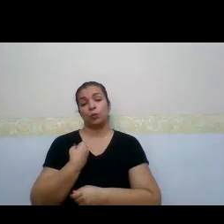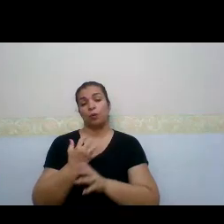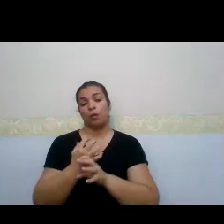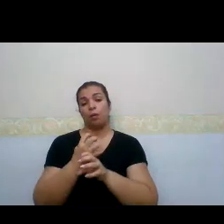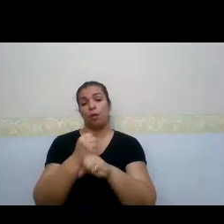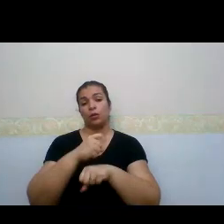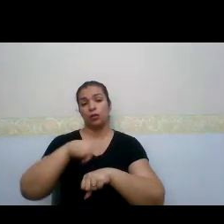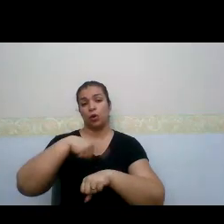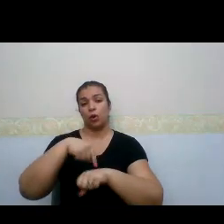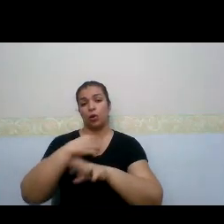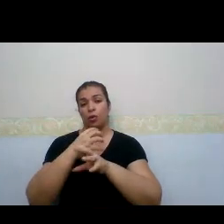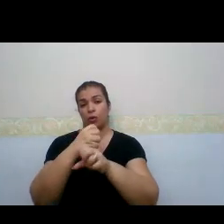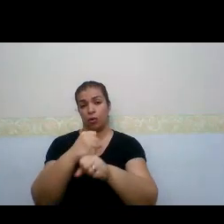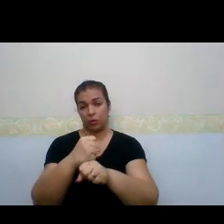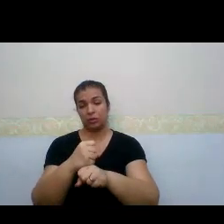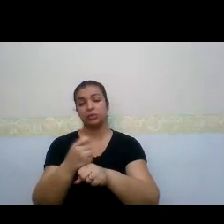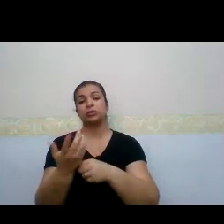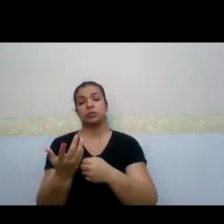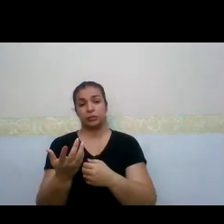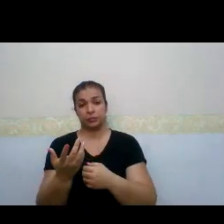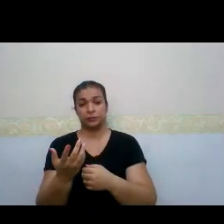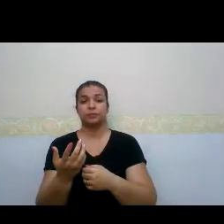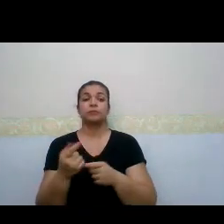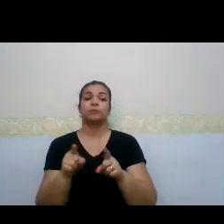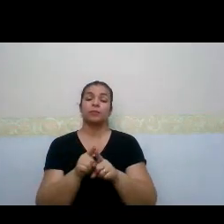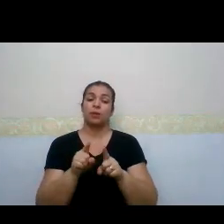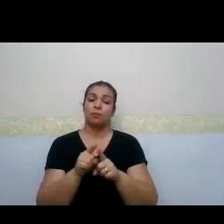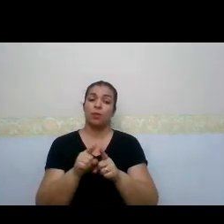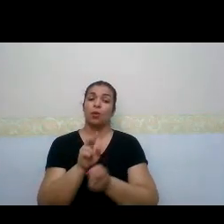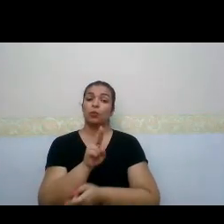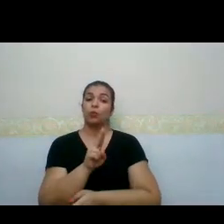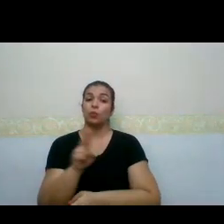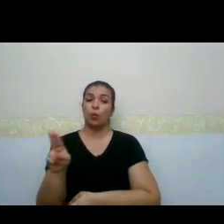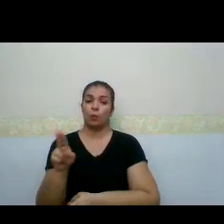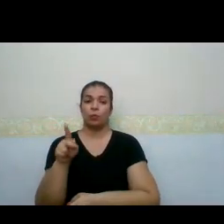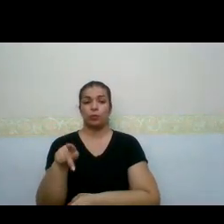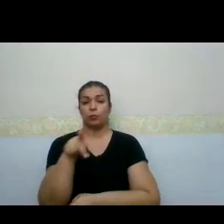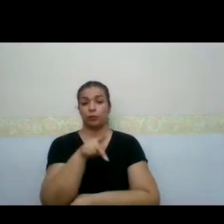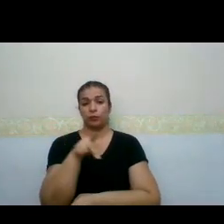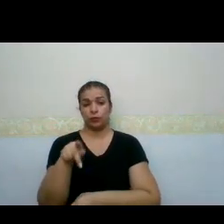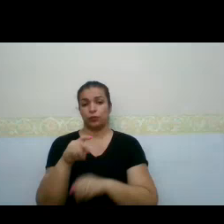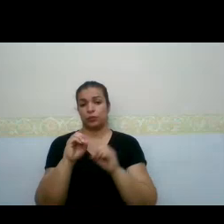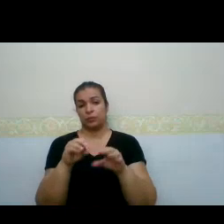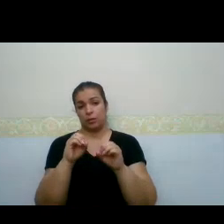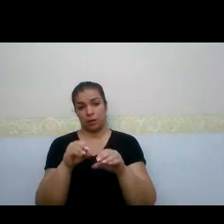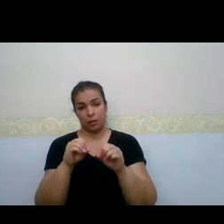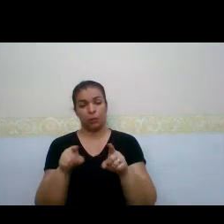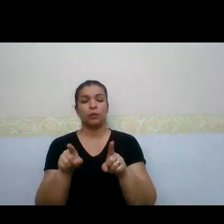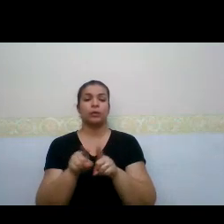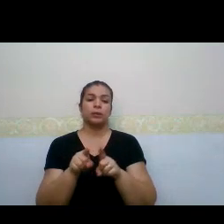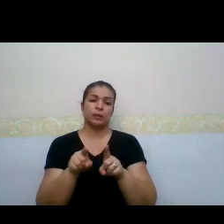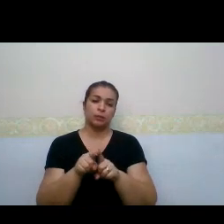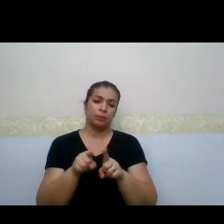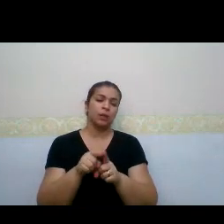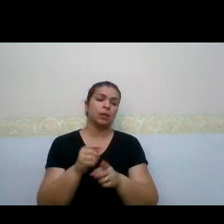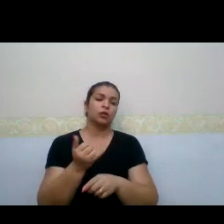dura a disciplina, o nome do docente que ministra a disciplina, a